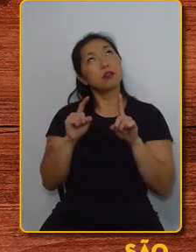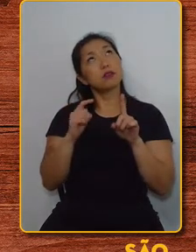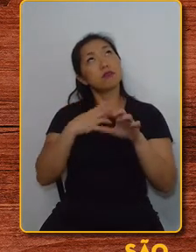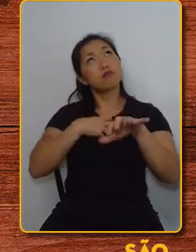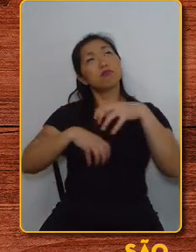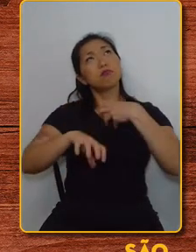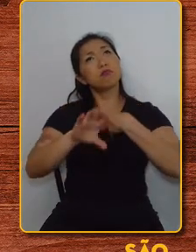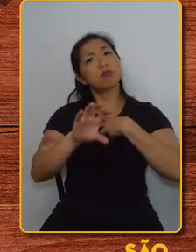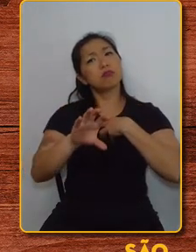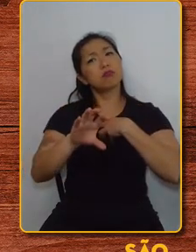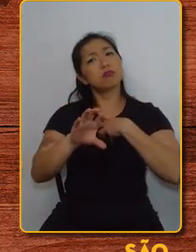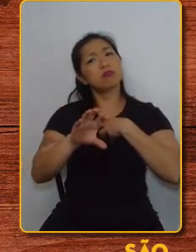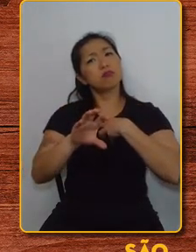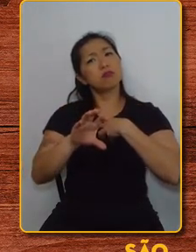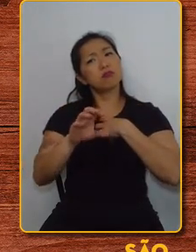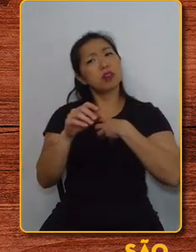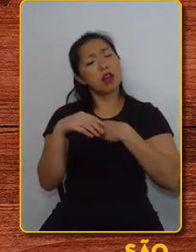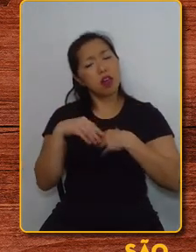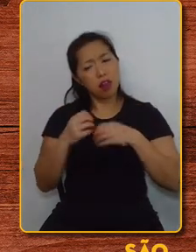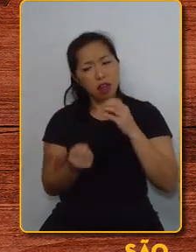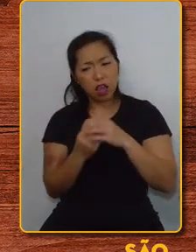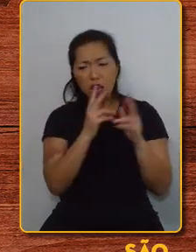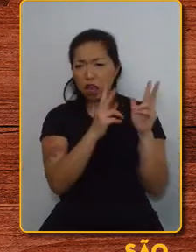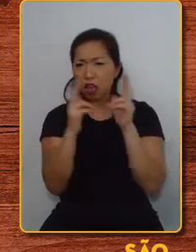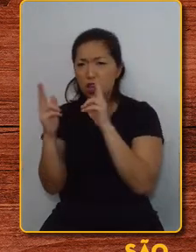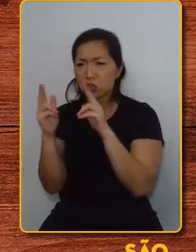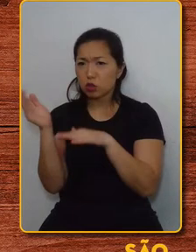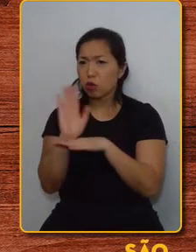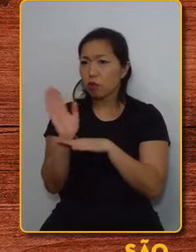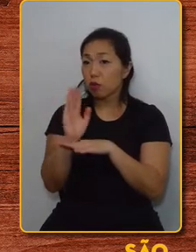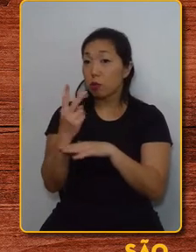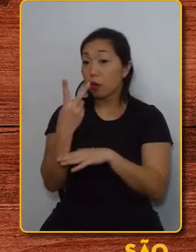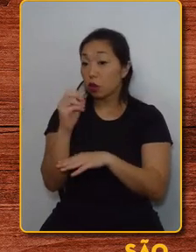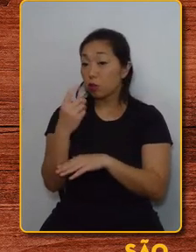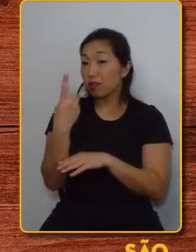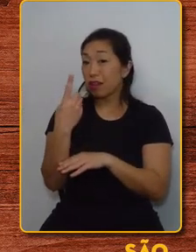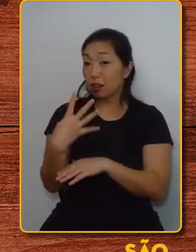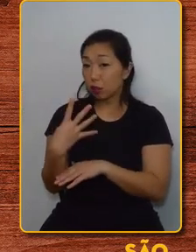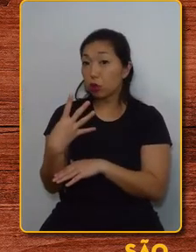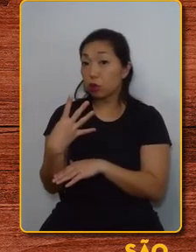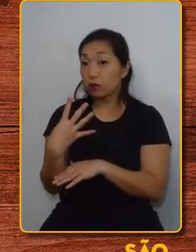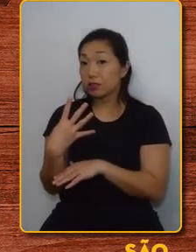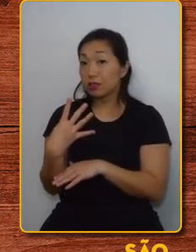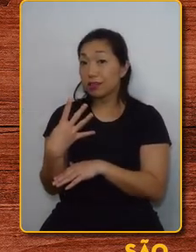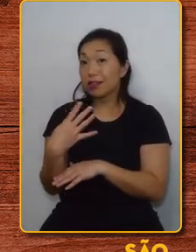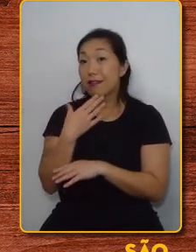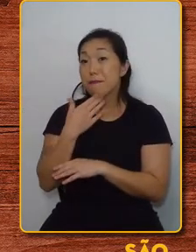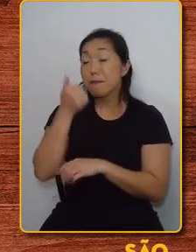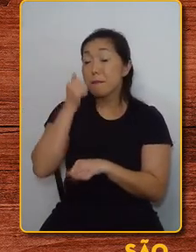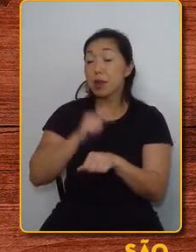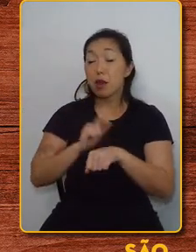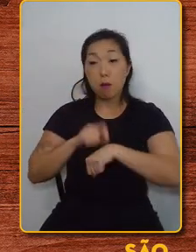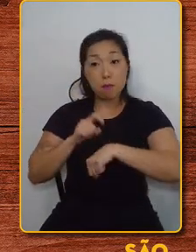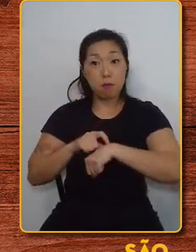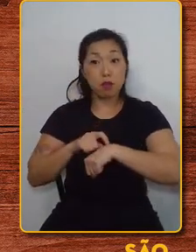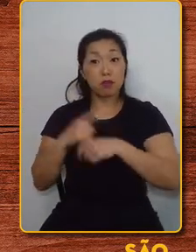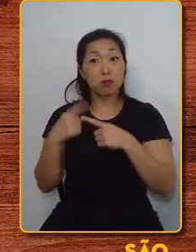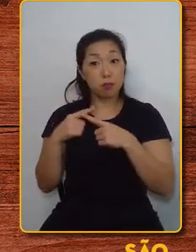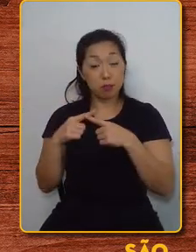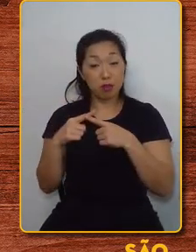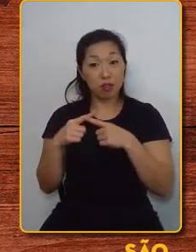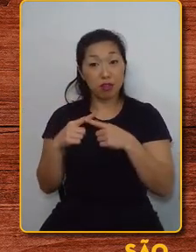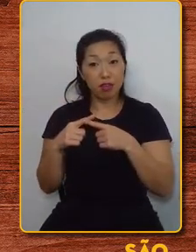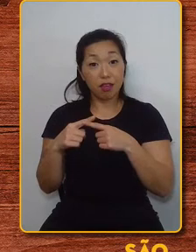filme em 2014, ou seja, no melhor momento, né, Graziano? Taxa de desemprego do Brasil, a menor da história.